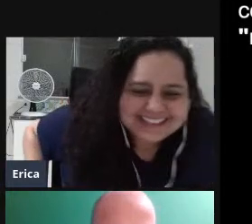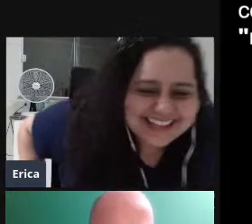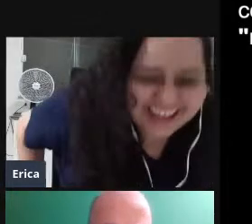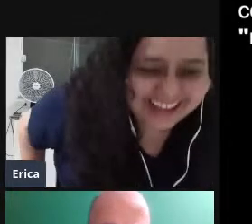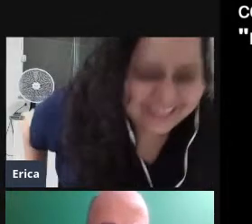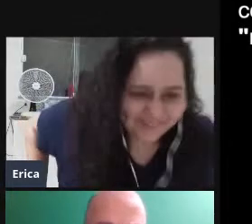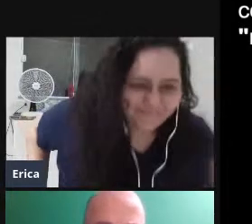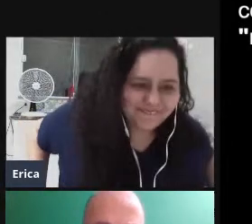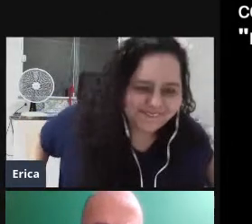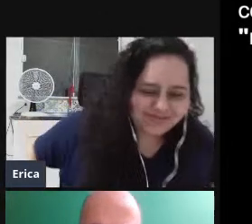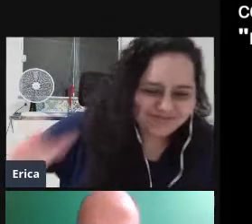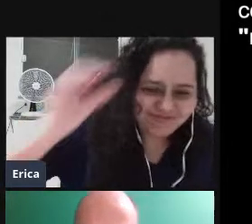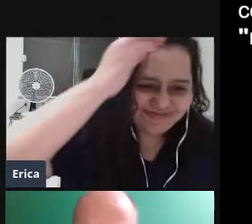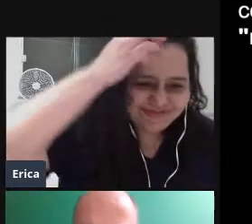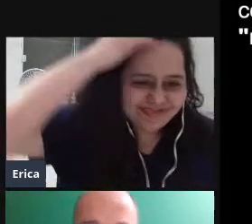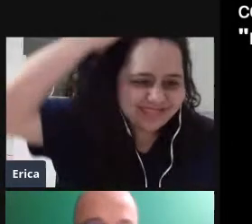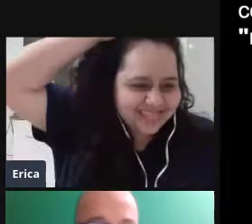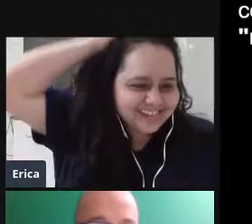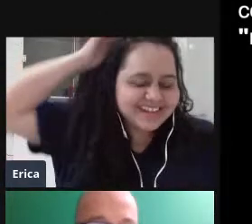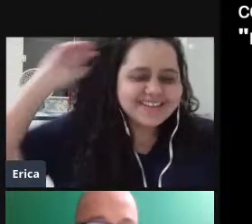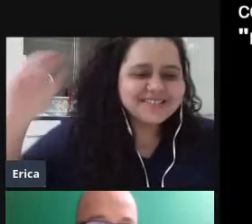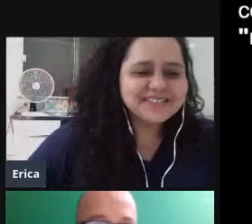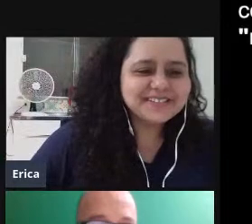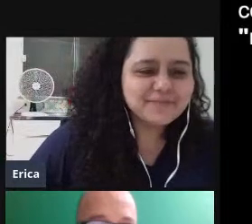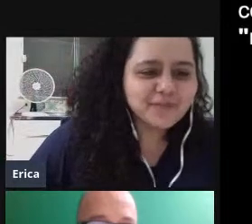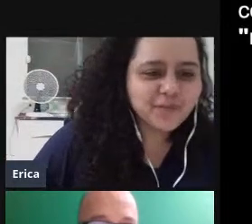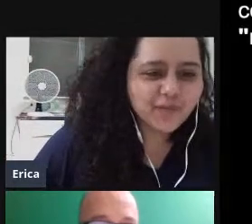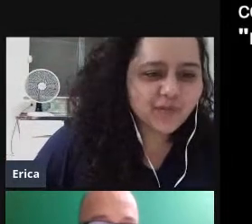Vai dar certo.